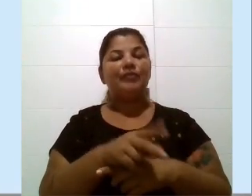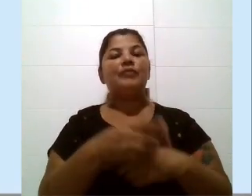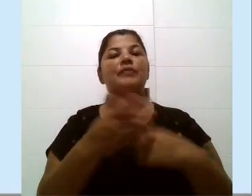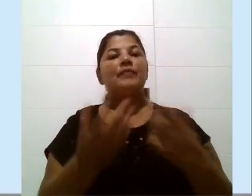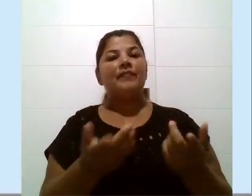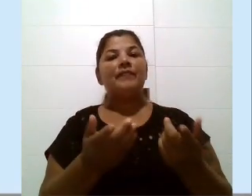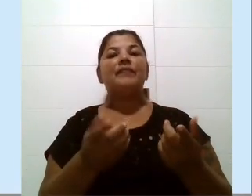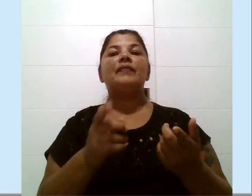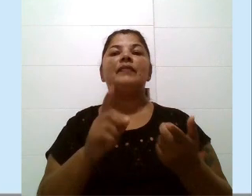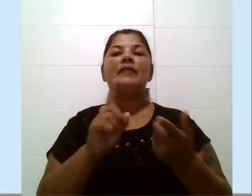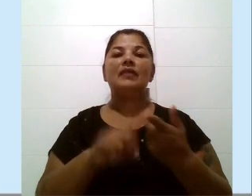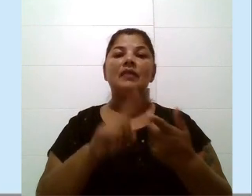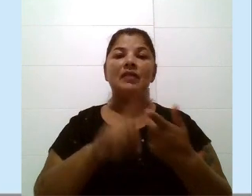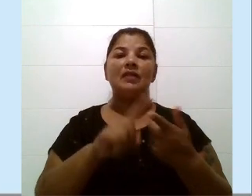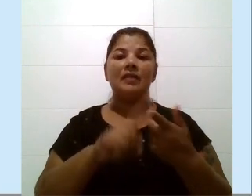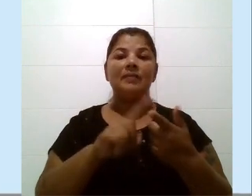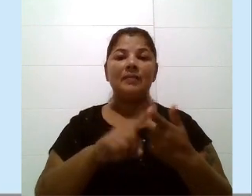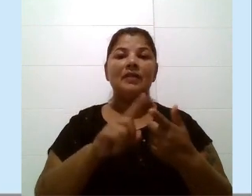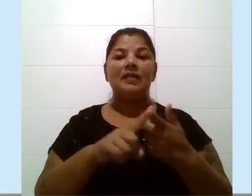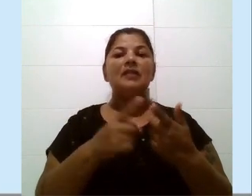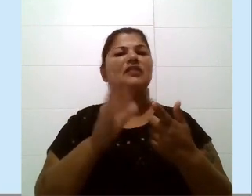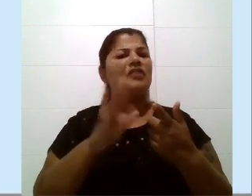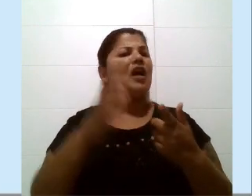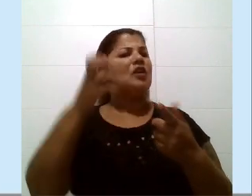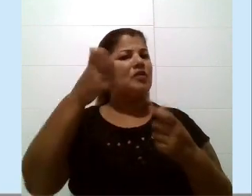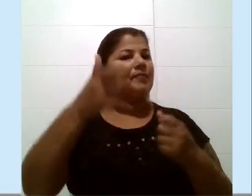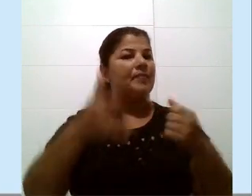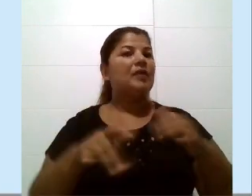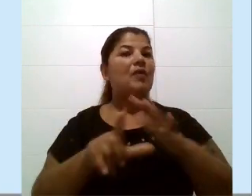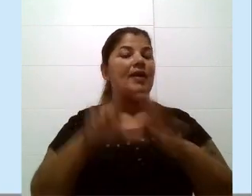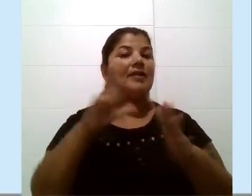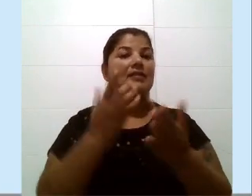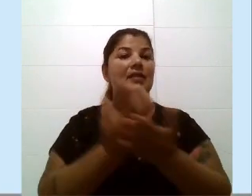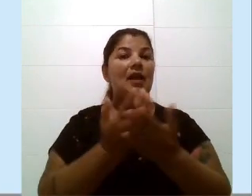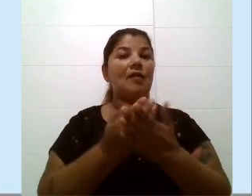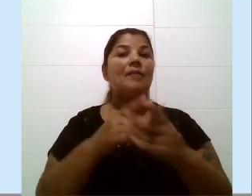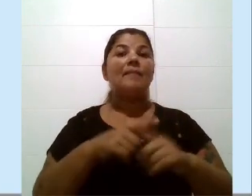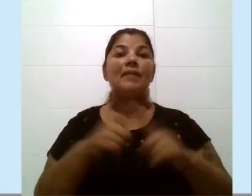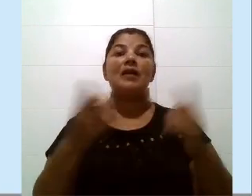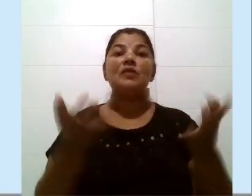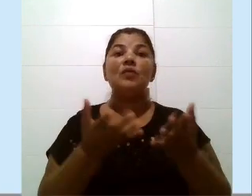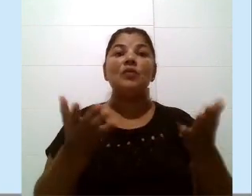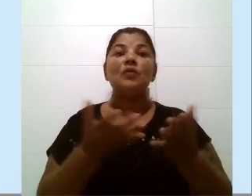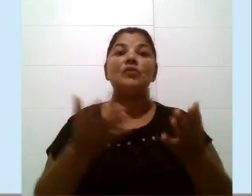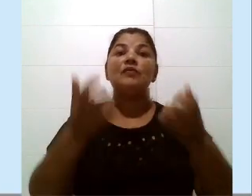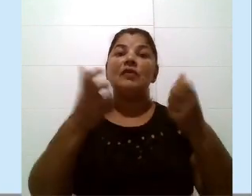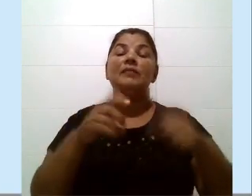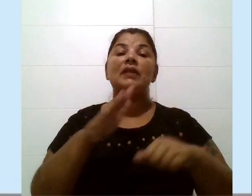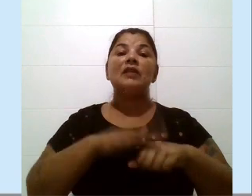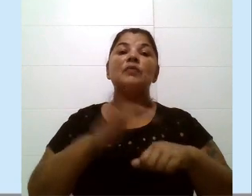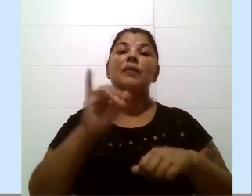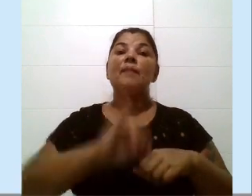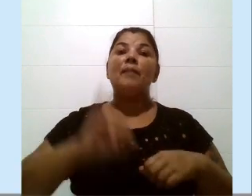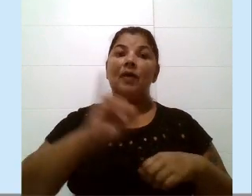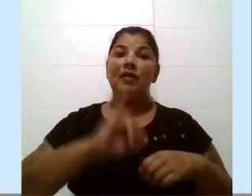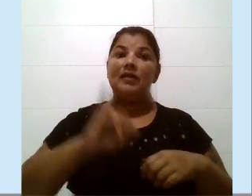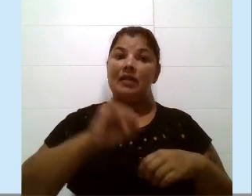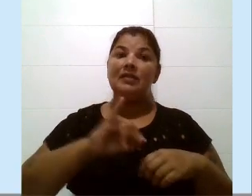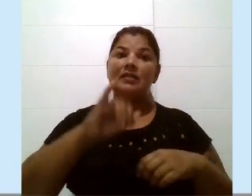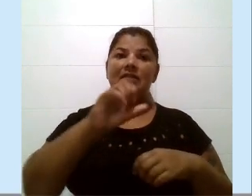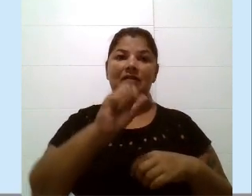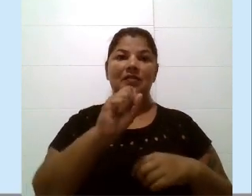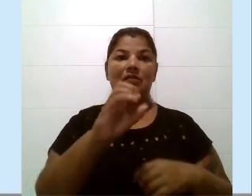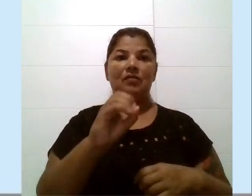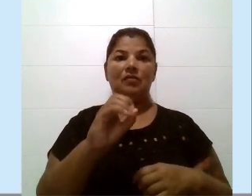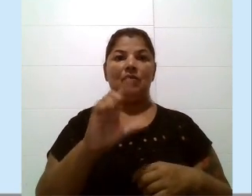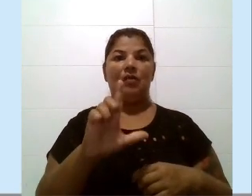esses ambientes urbanos em algumas dessas aulas. Mas é diante disso que a gente vai falar um pouco sobre a importância do solo, ok? Acompanha na tela